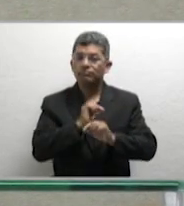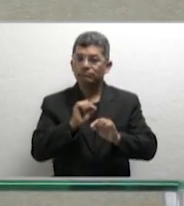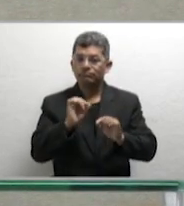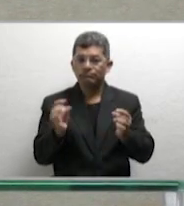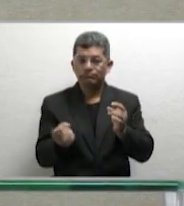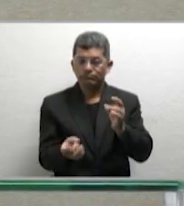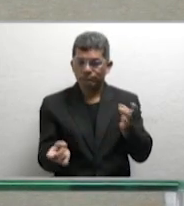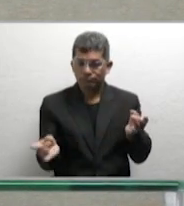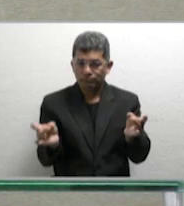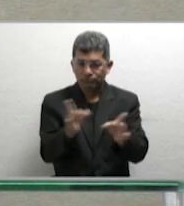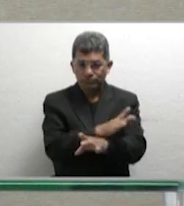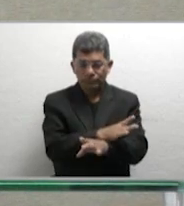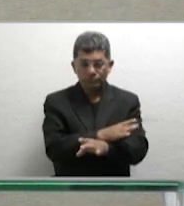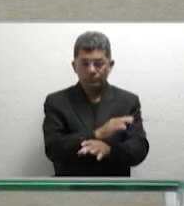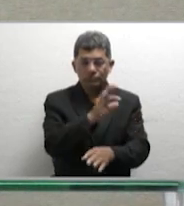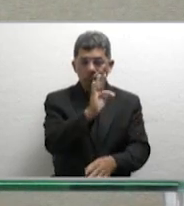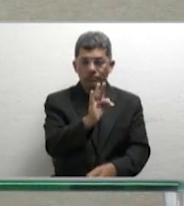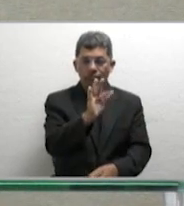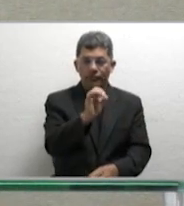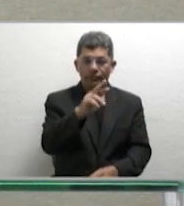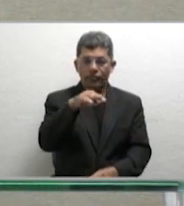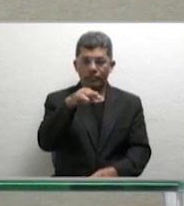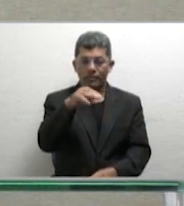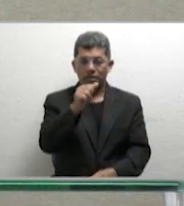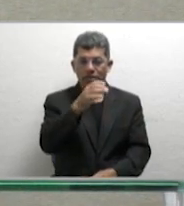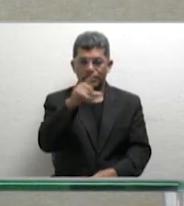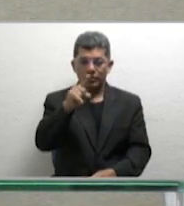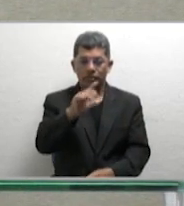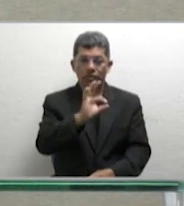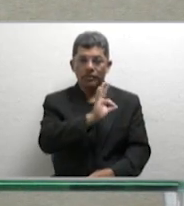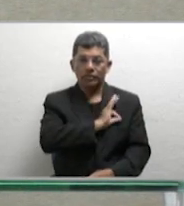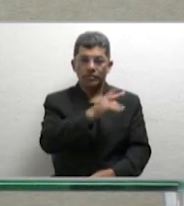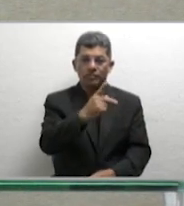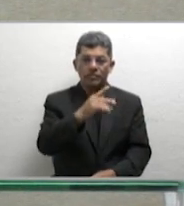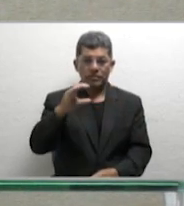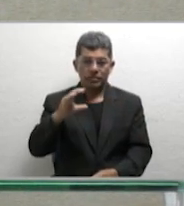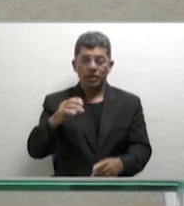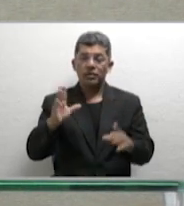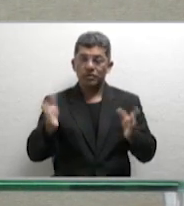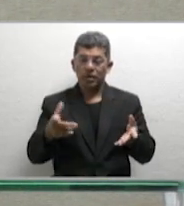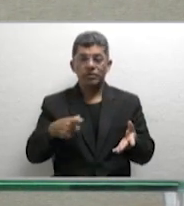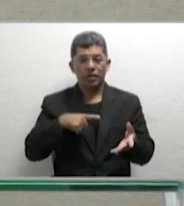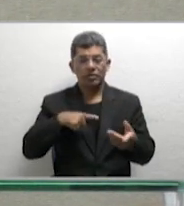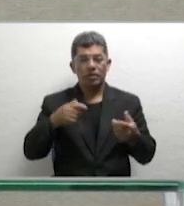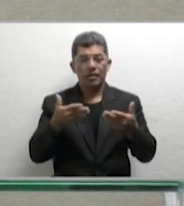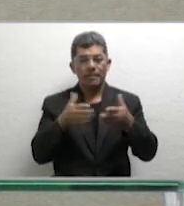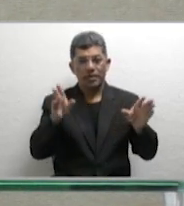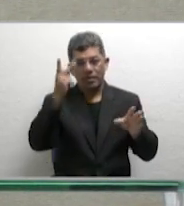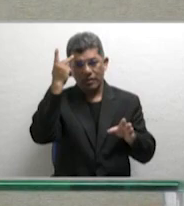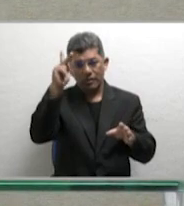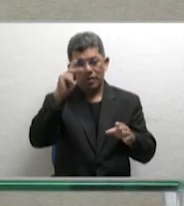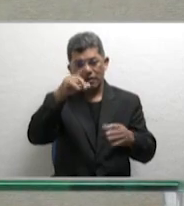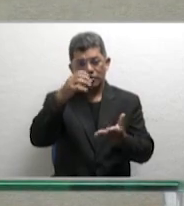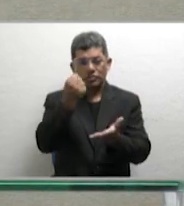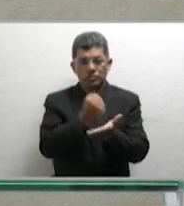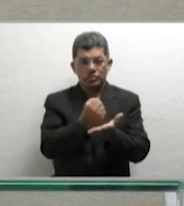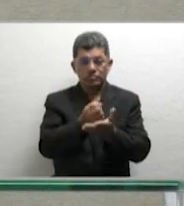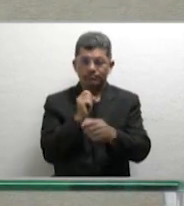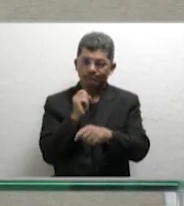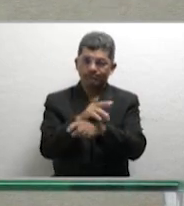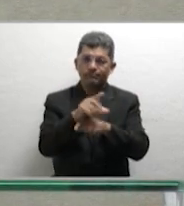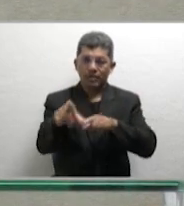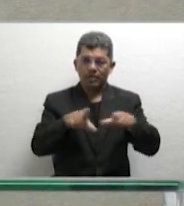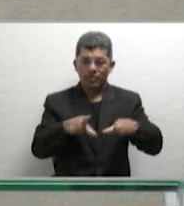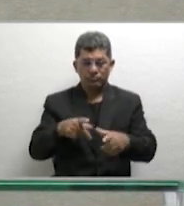ser concluída a formação de servidores da Polícia Civil e que já estão disponíveis para serem contratados.